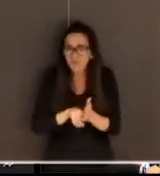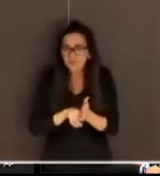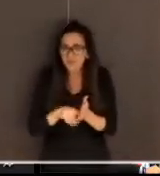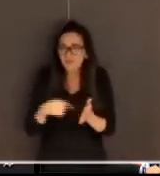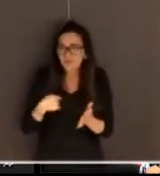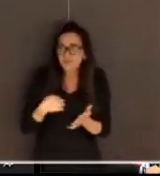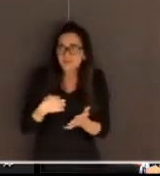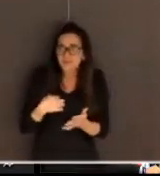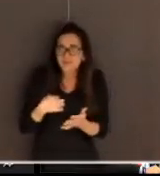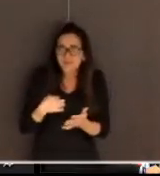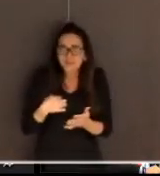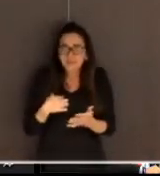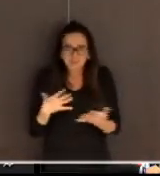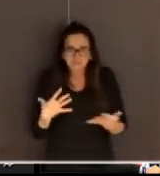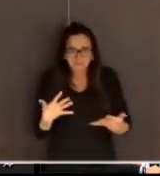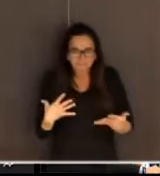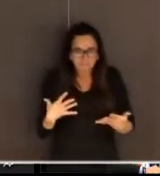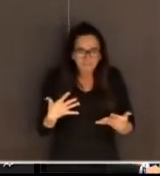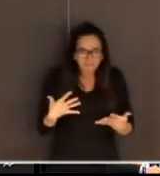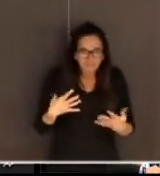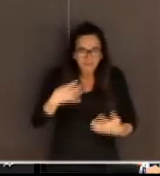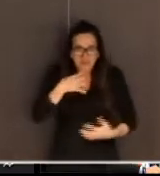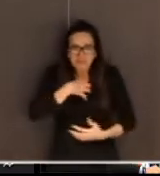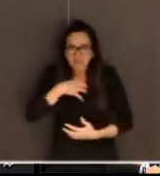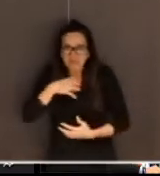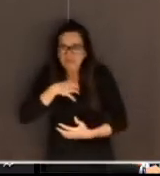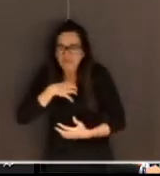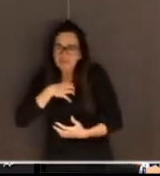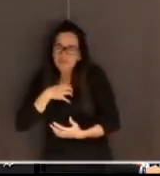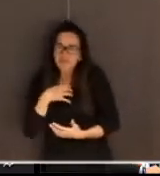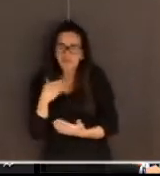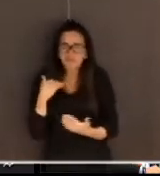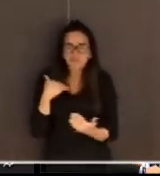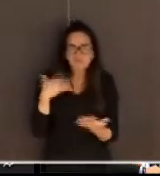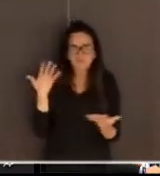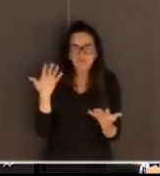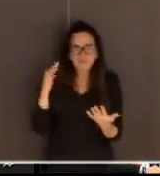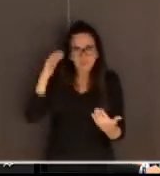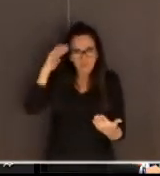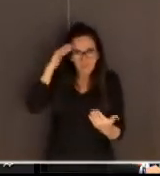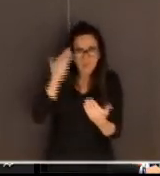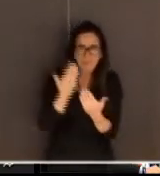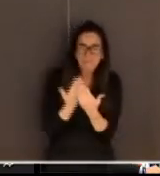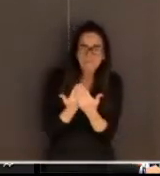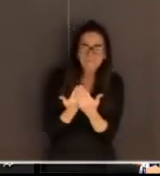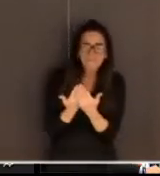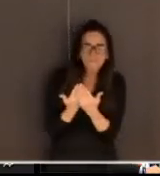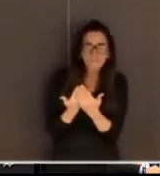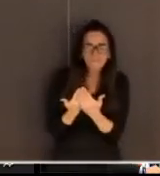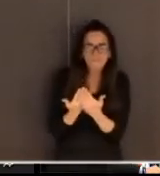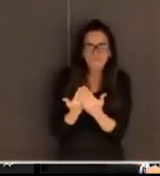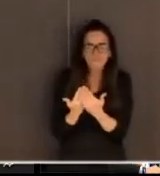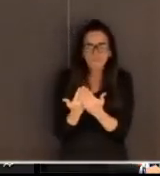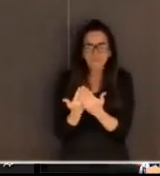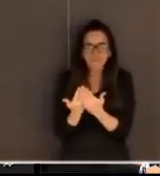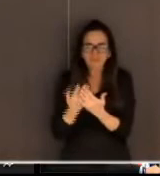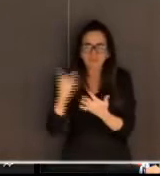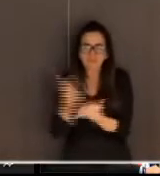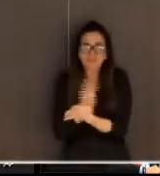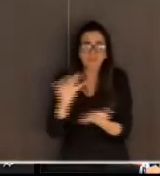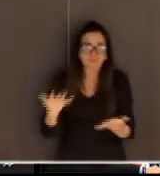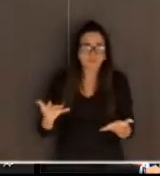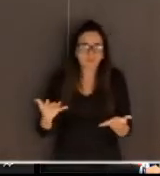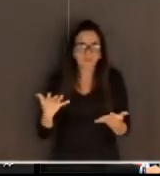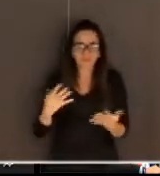forma é garantia, e por ser a forma garantia, ela prevalece. A partir do momento que eu digo que